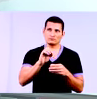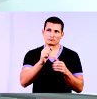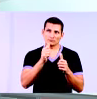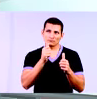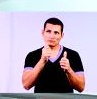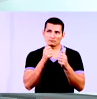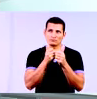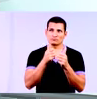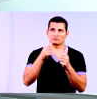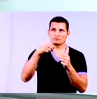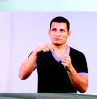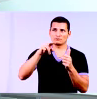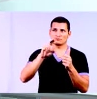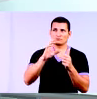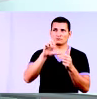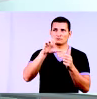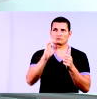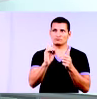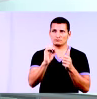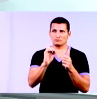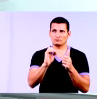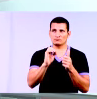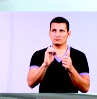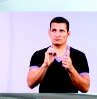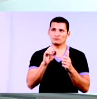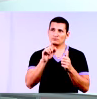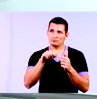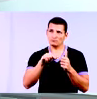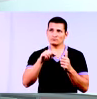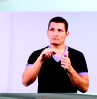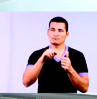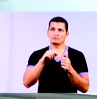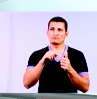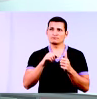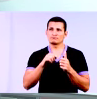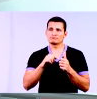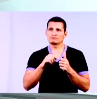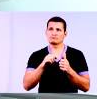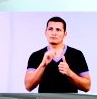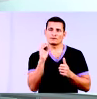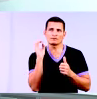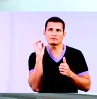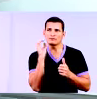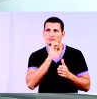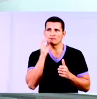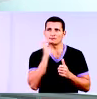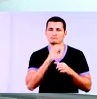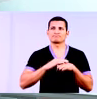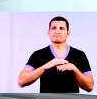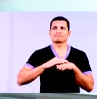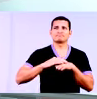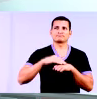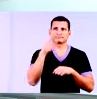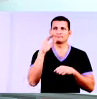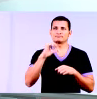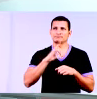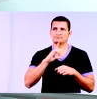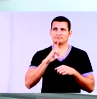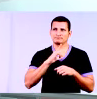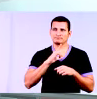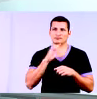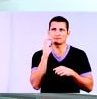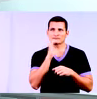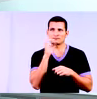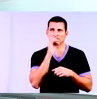do núcleo do processador, está ali. Então é uma memória de altíssima velocidade, é uma memória